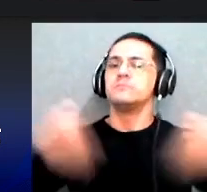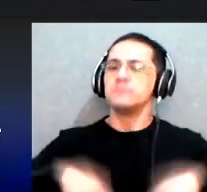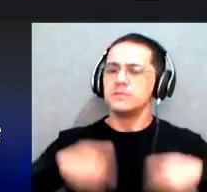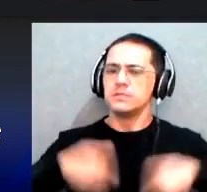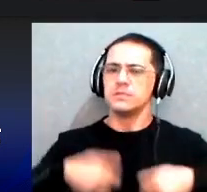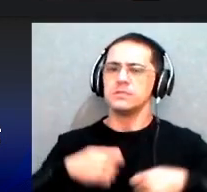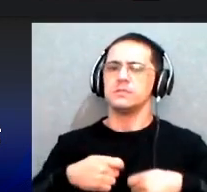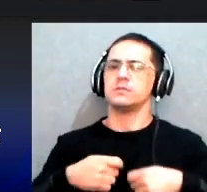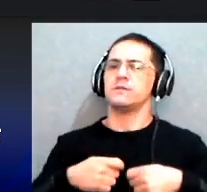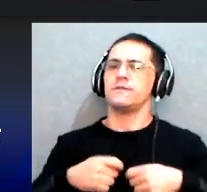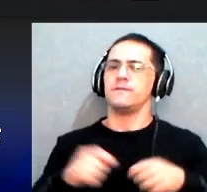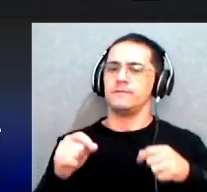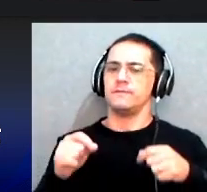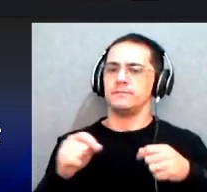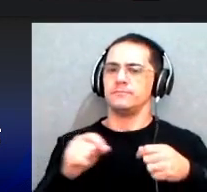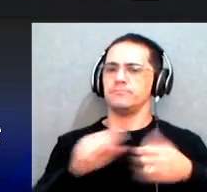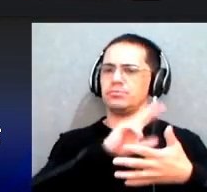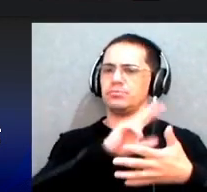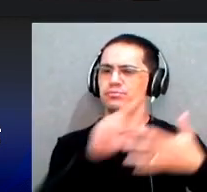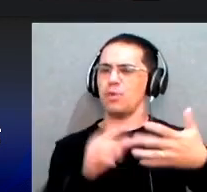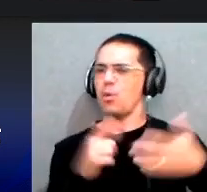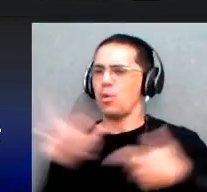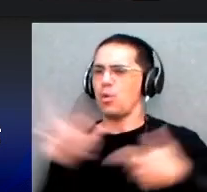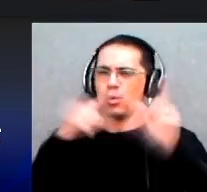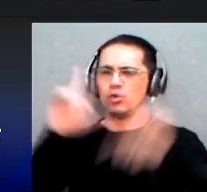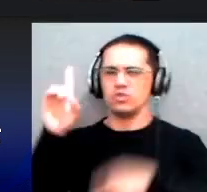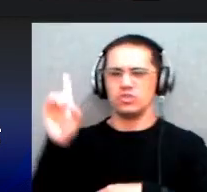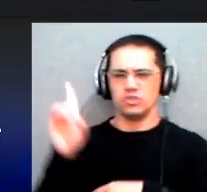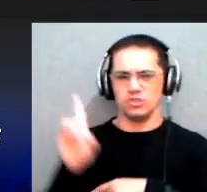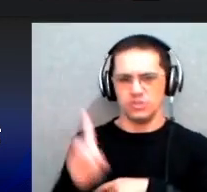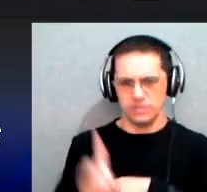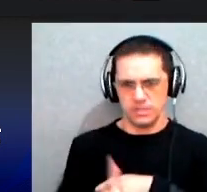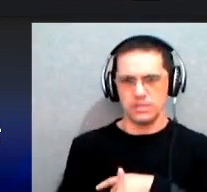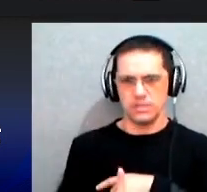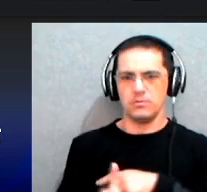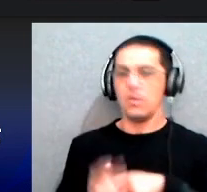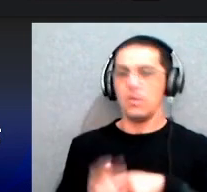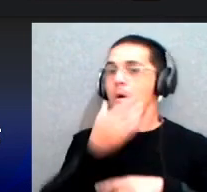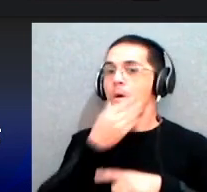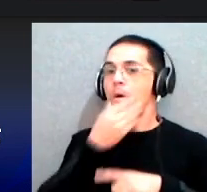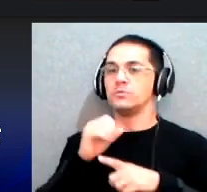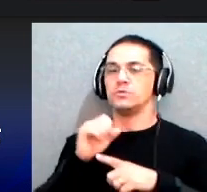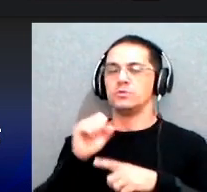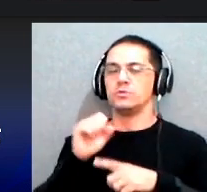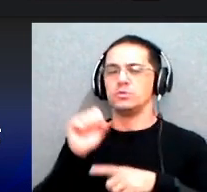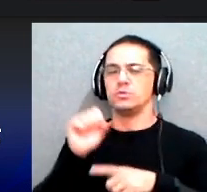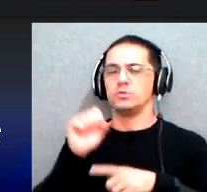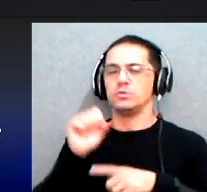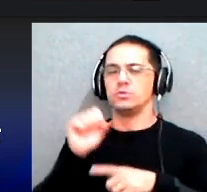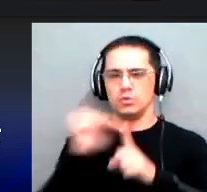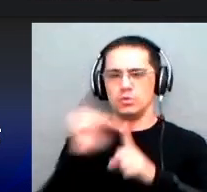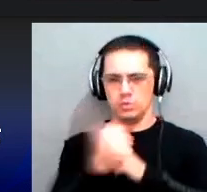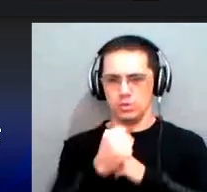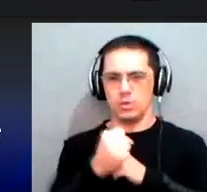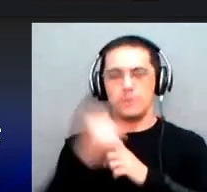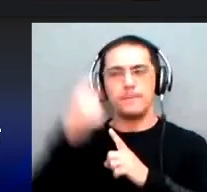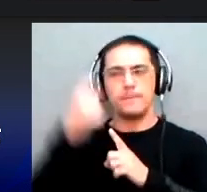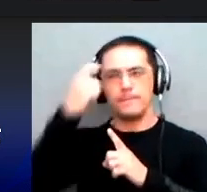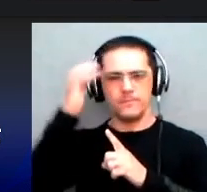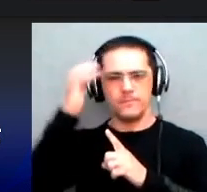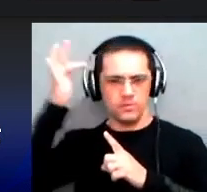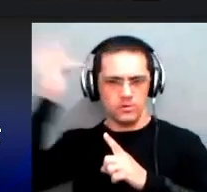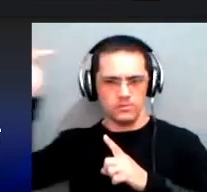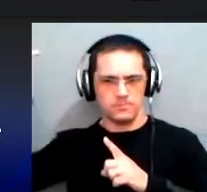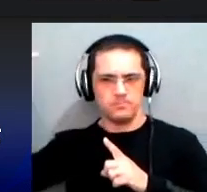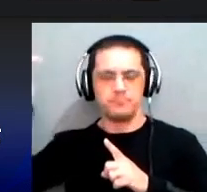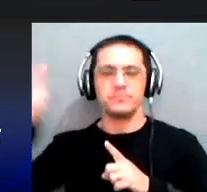outros direitos. Para Marshall, sociólogo, pensador, são os tribunais judiciários